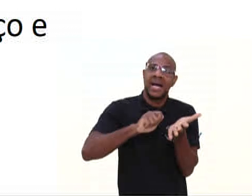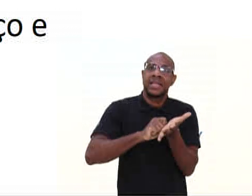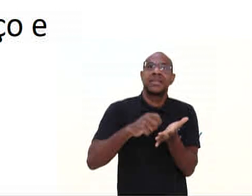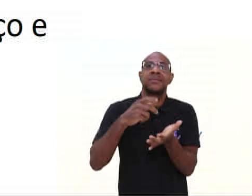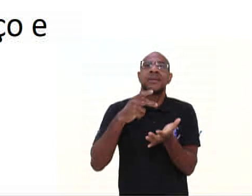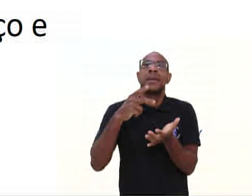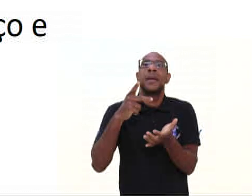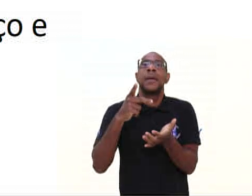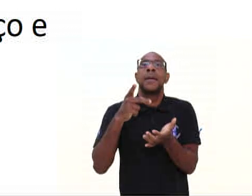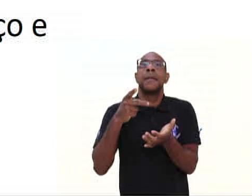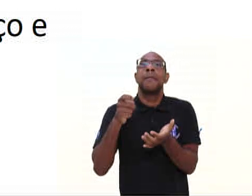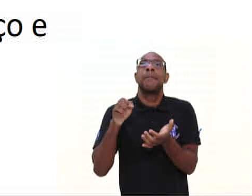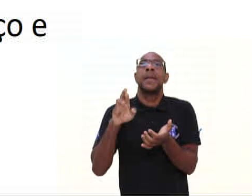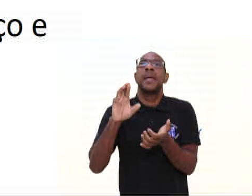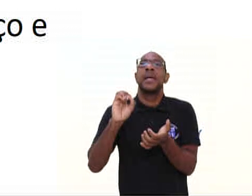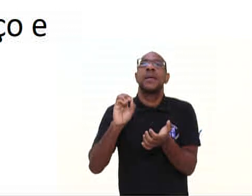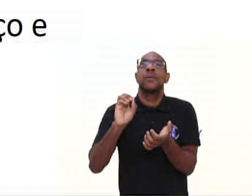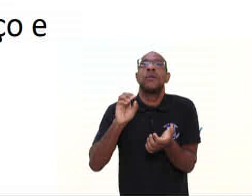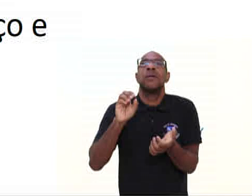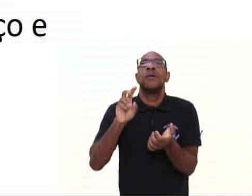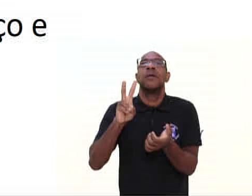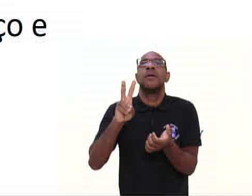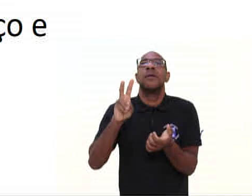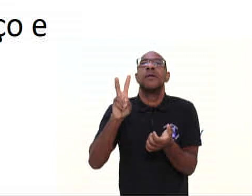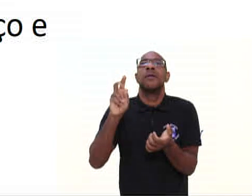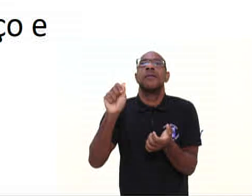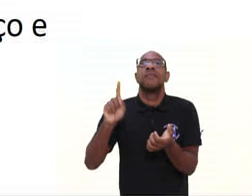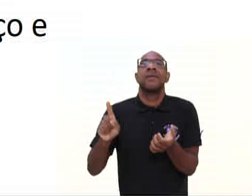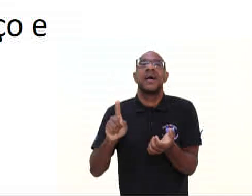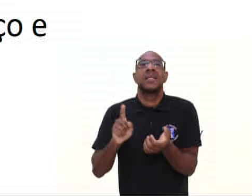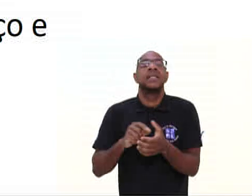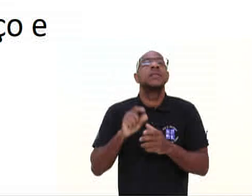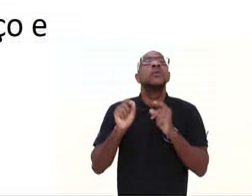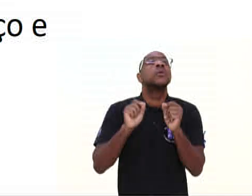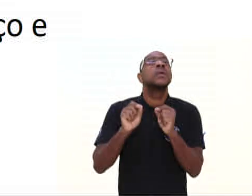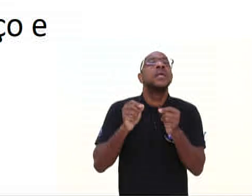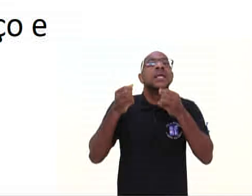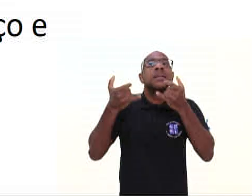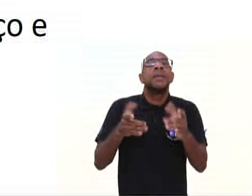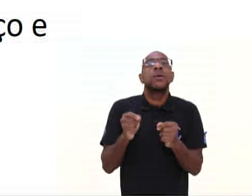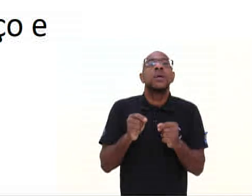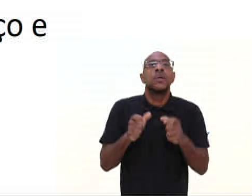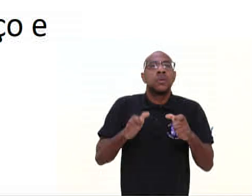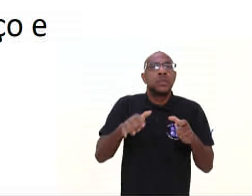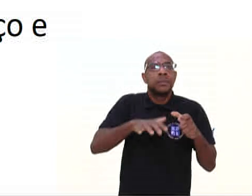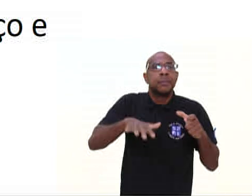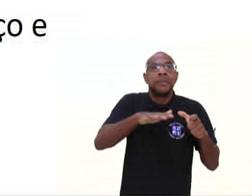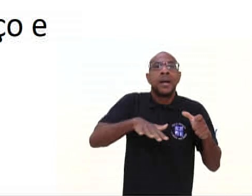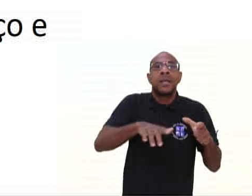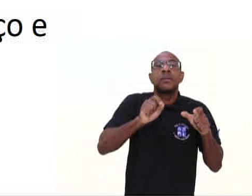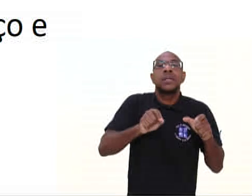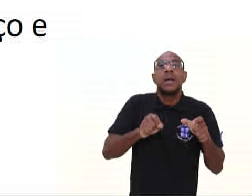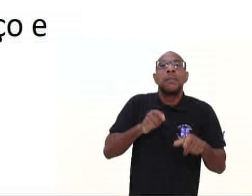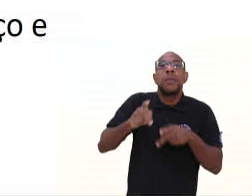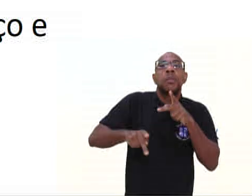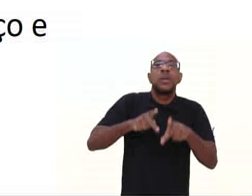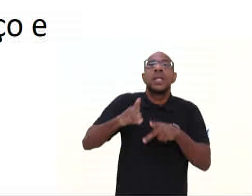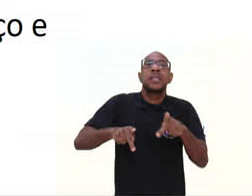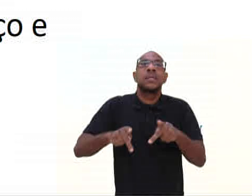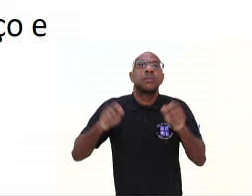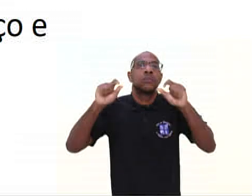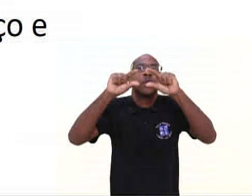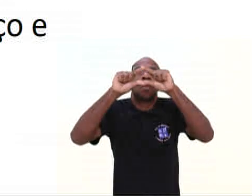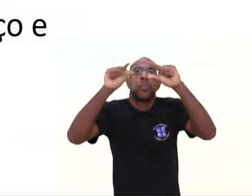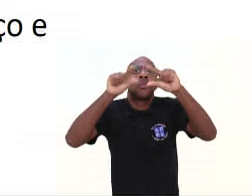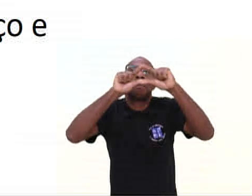sentido do neologismo prascóvio, que é ignorante, explique a relação entre o espaço e a população a partir destes recortes. Respondam